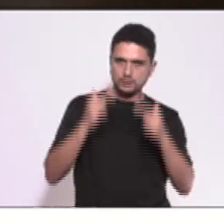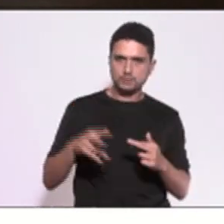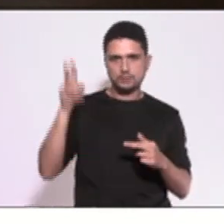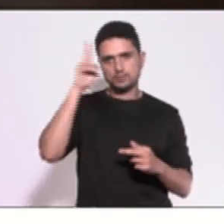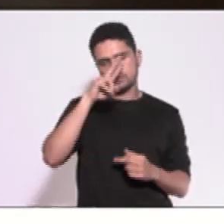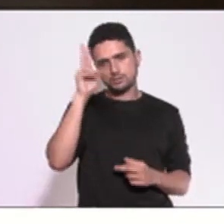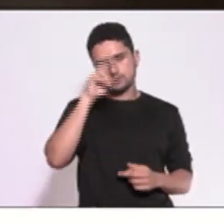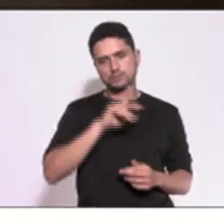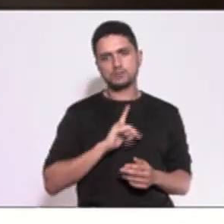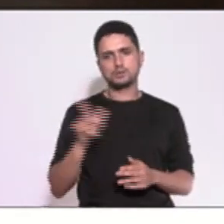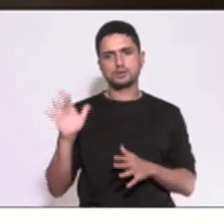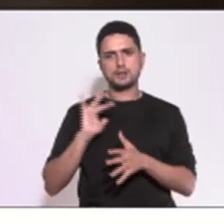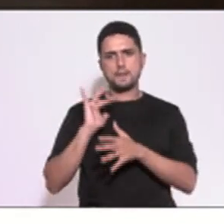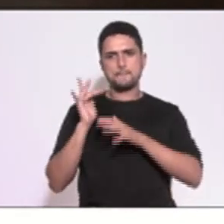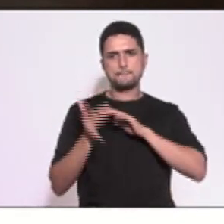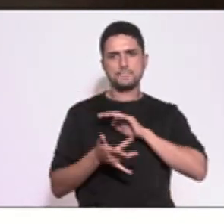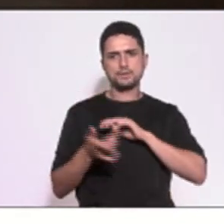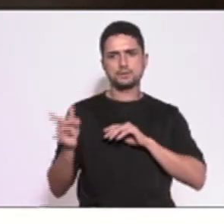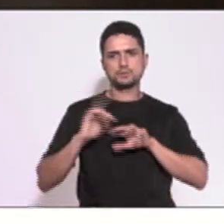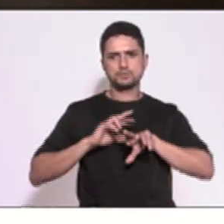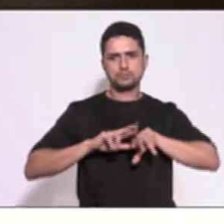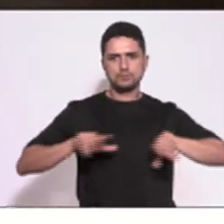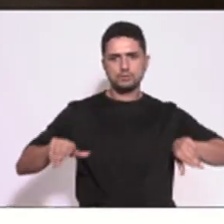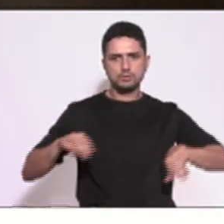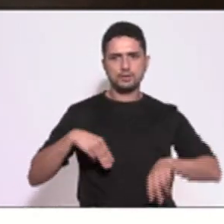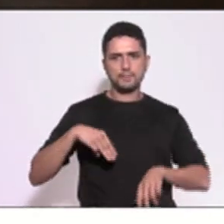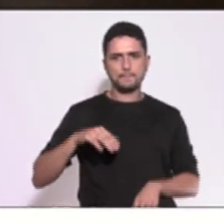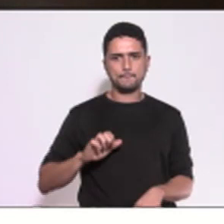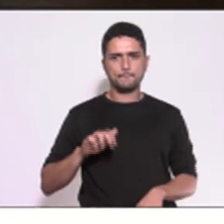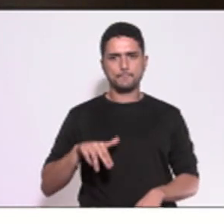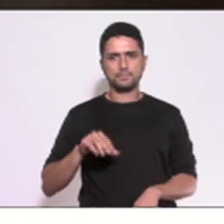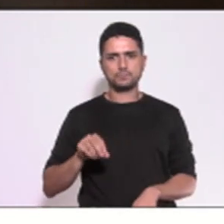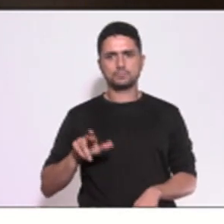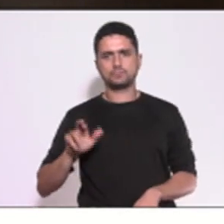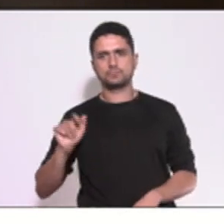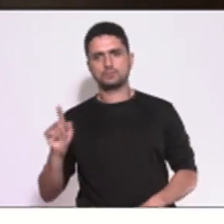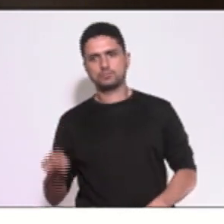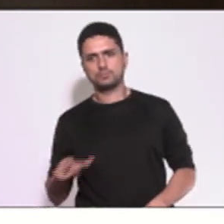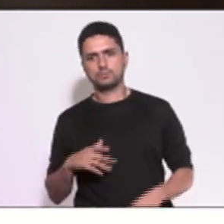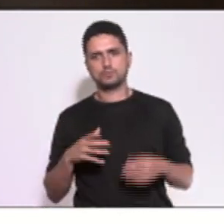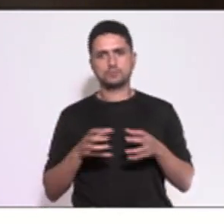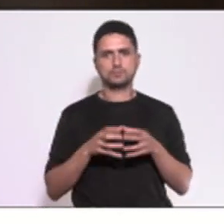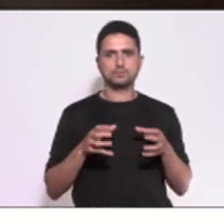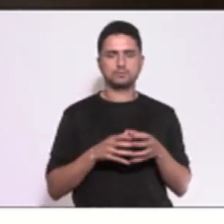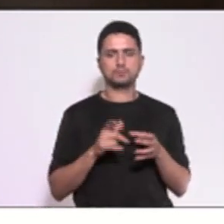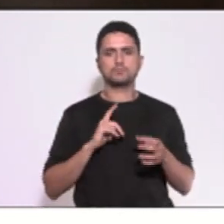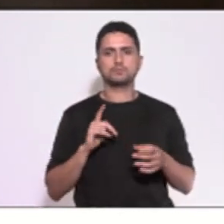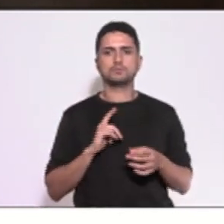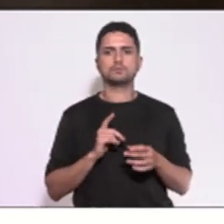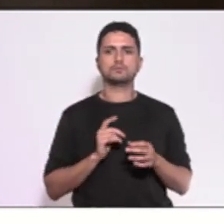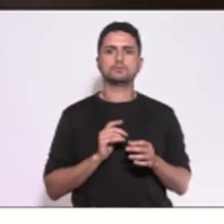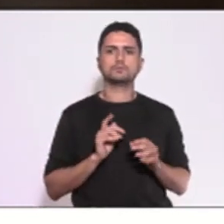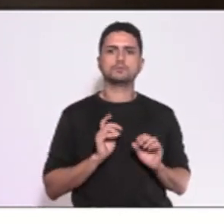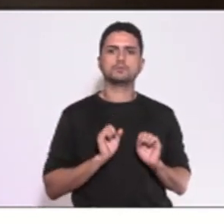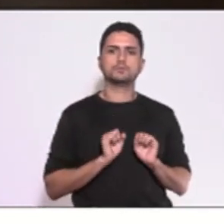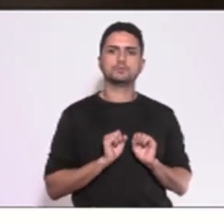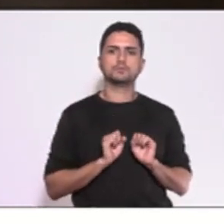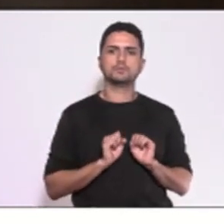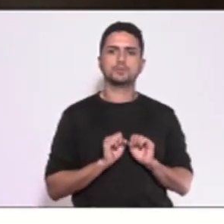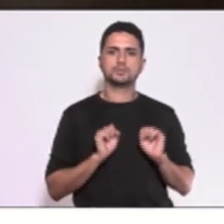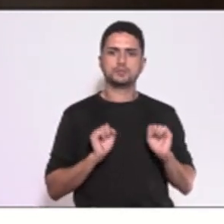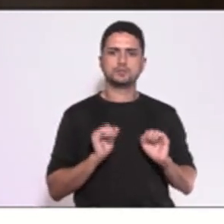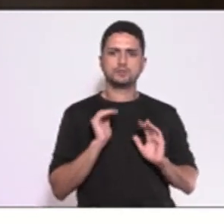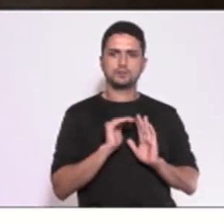Sua mídia, através do Grupo Menorá, tem sido sistemática e pontual na abordagem de temas que